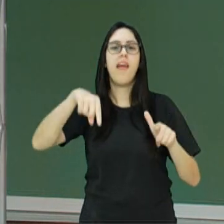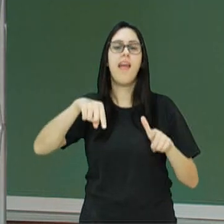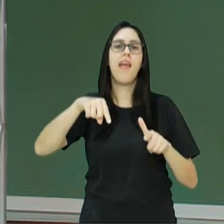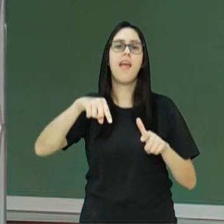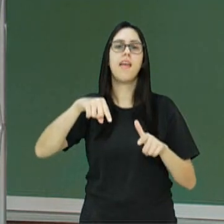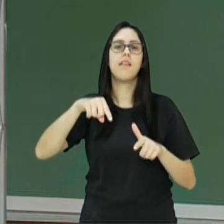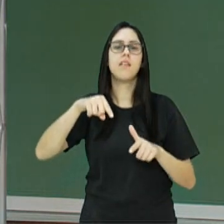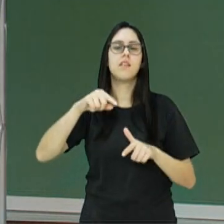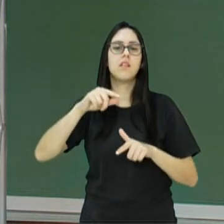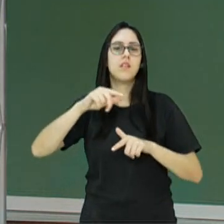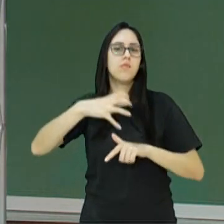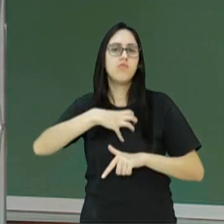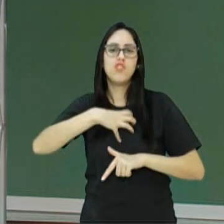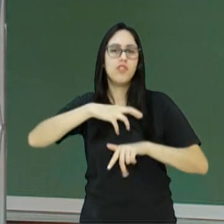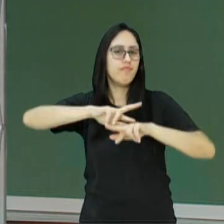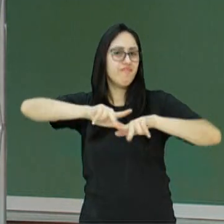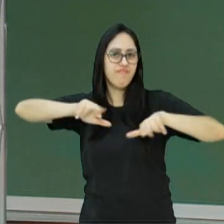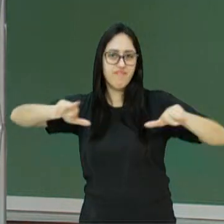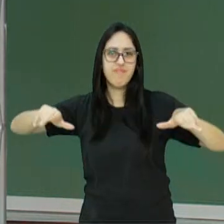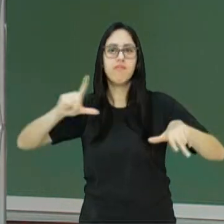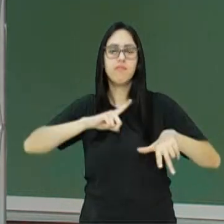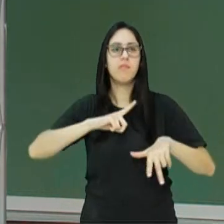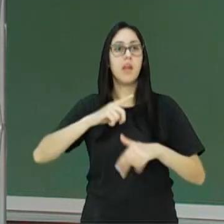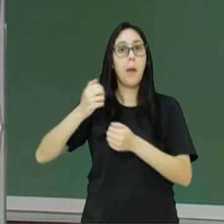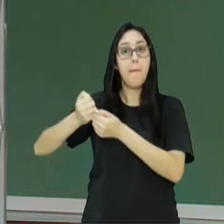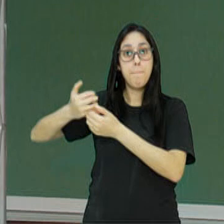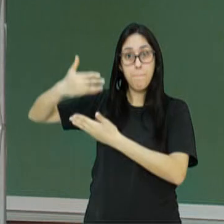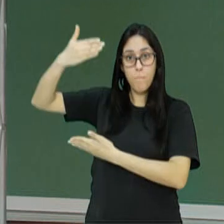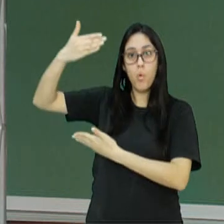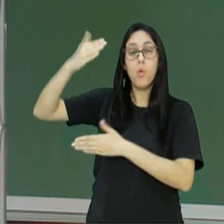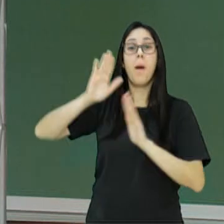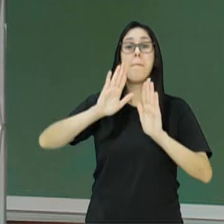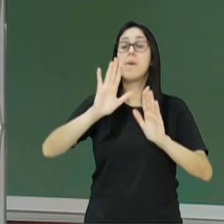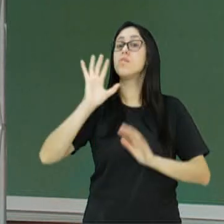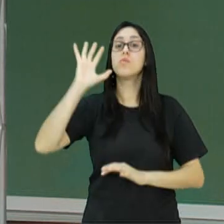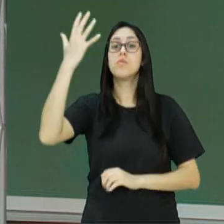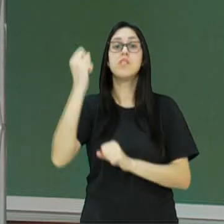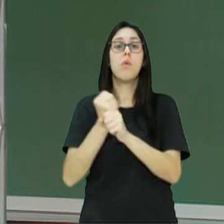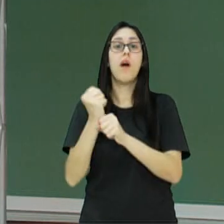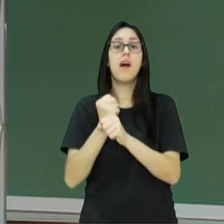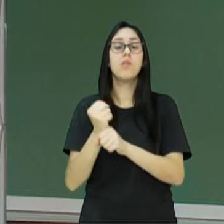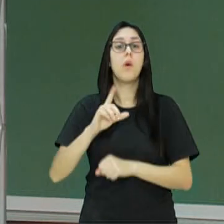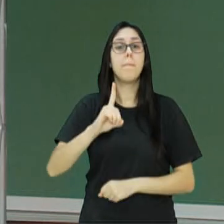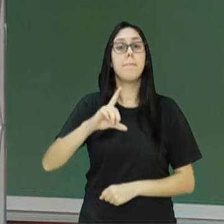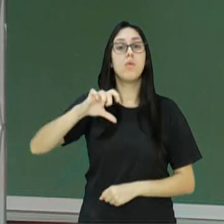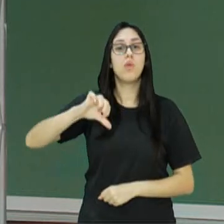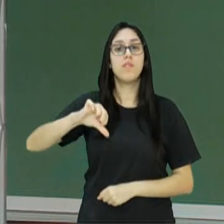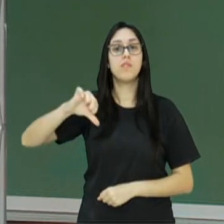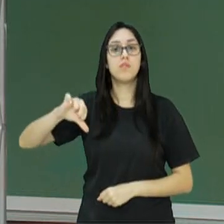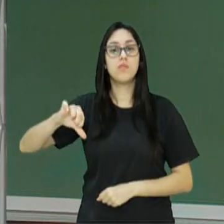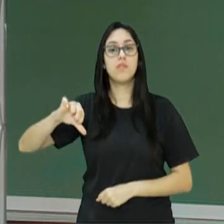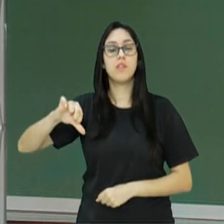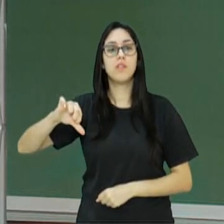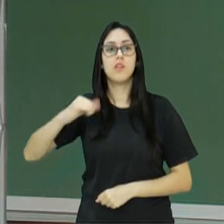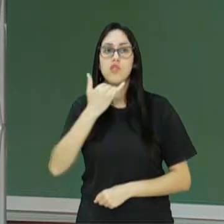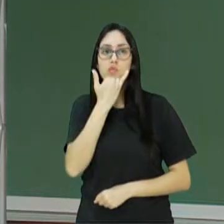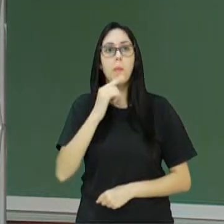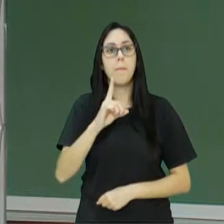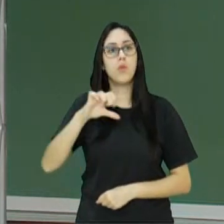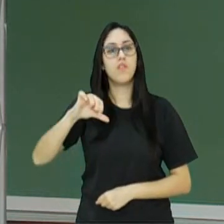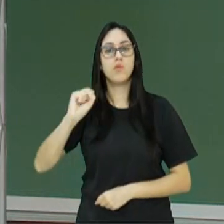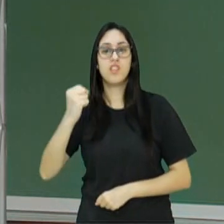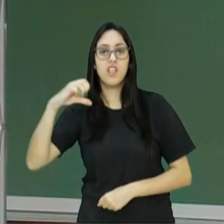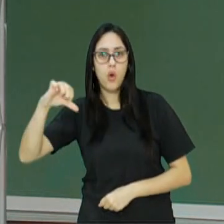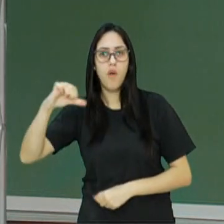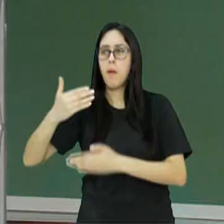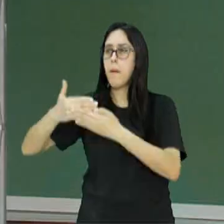de Berlim. O Muro de Berlim ele cai, né, ele é derrubado no ano de 1989. Trago aqui para